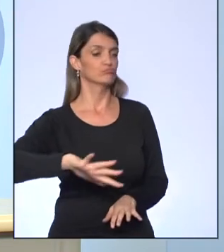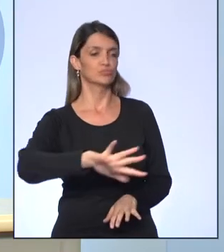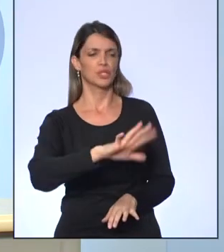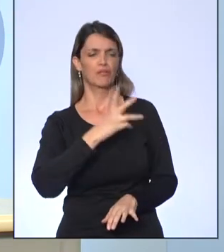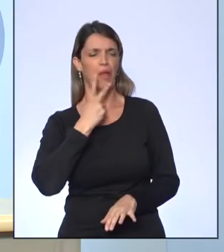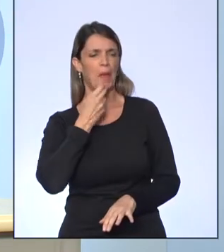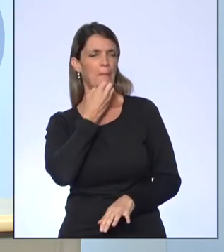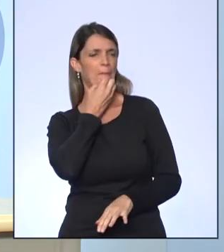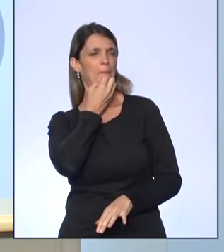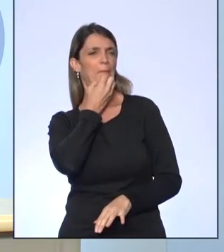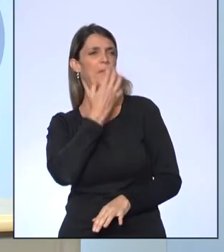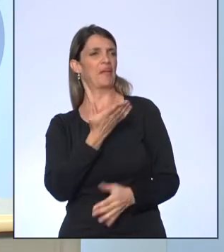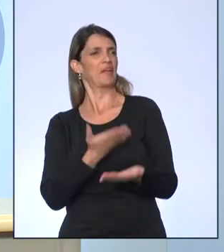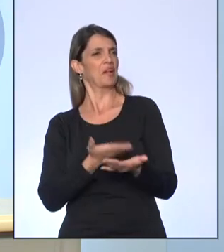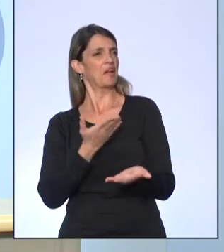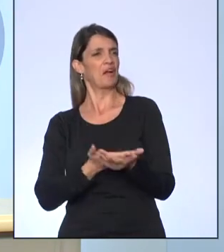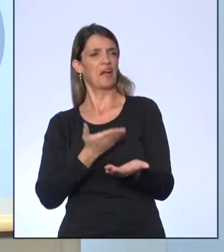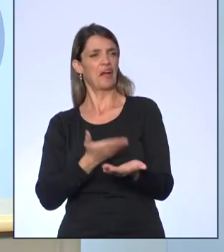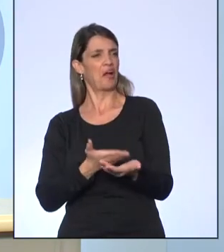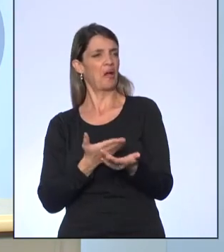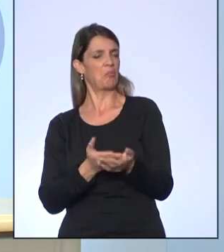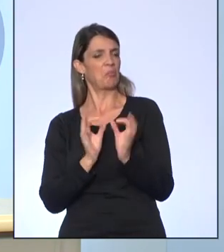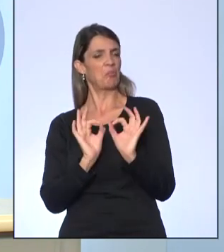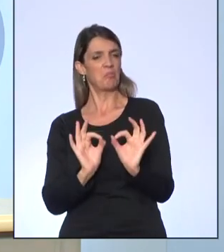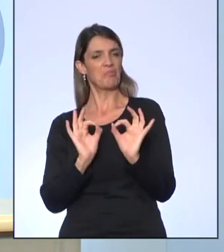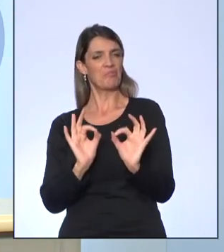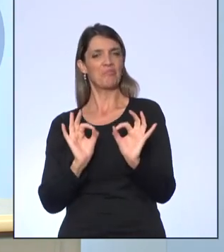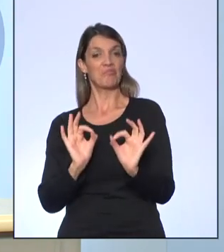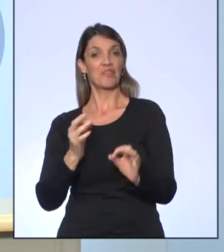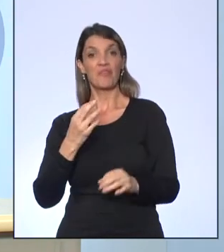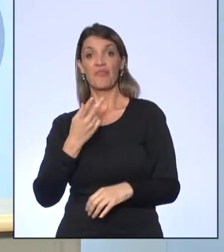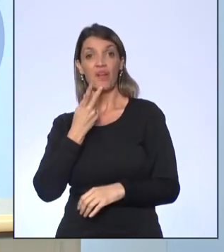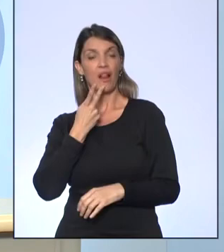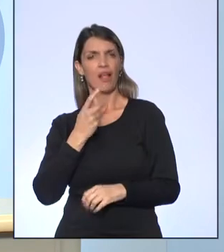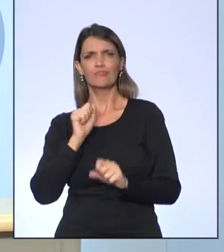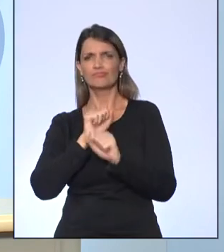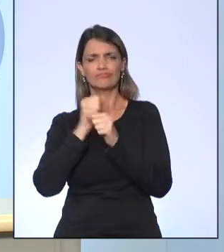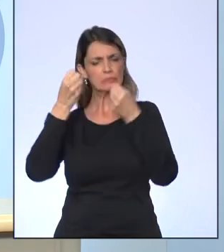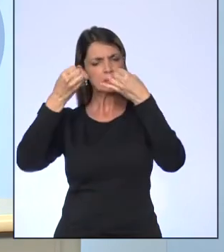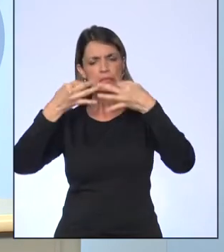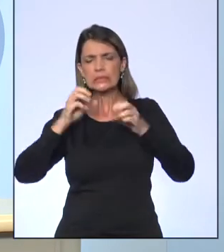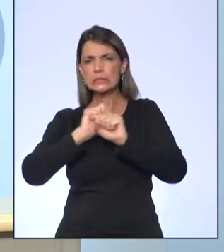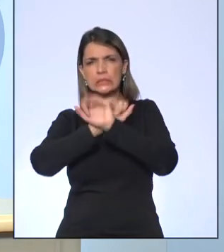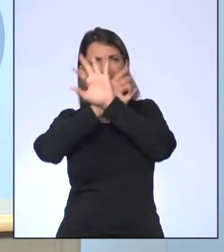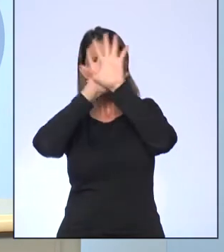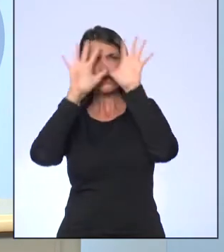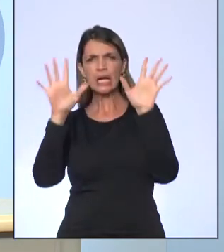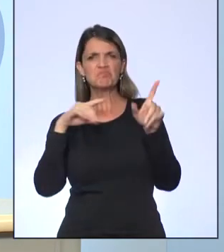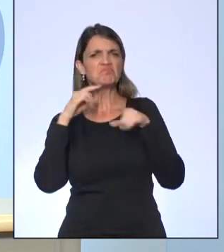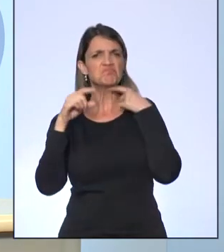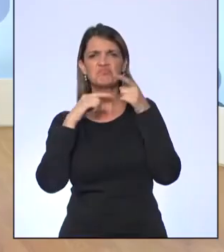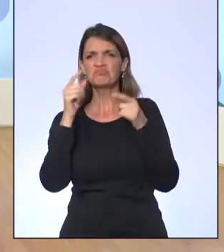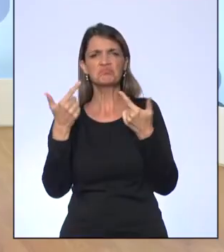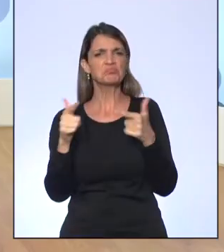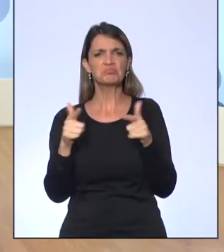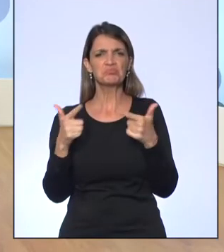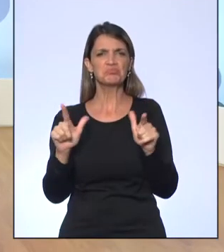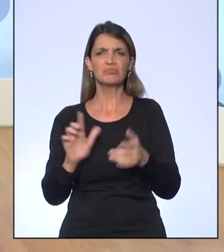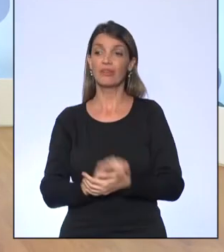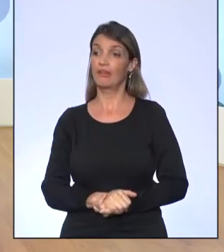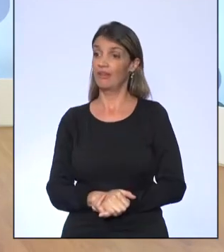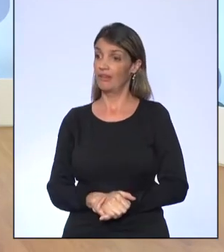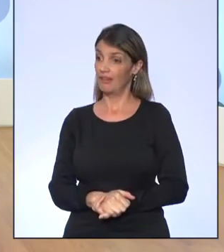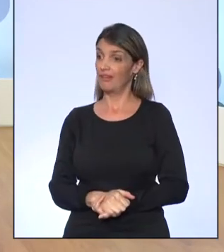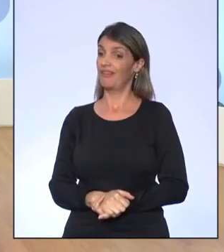a nossa aula, a sua aula, professora. E eles falaram que foi muito clara na explicação, que não ficou nenhuma dúvida. Nossa, que